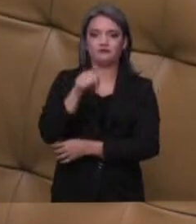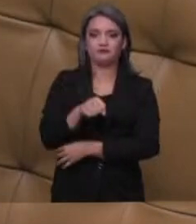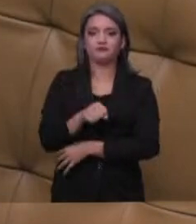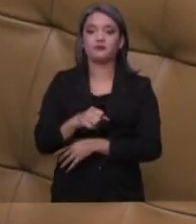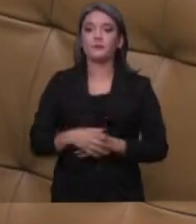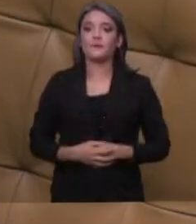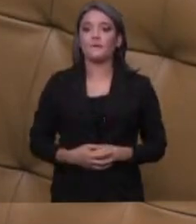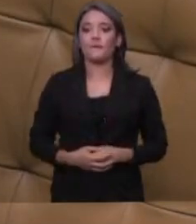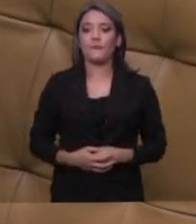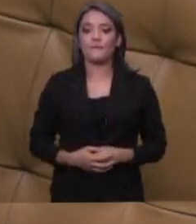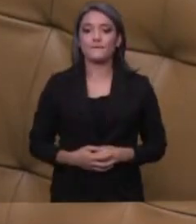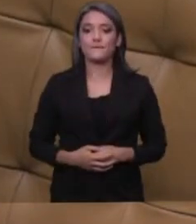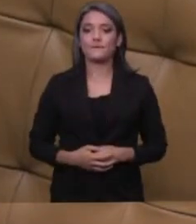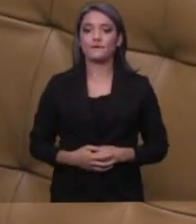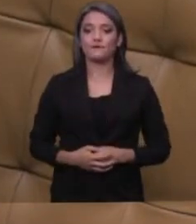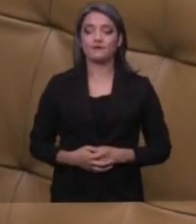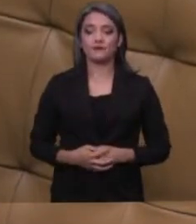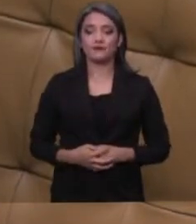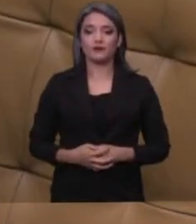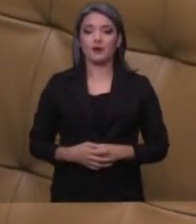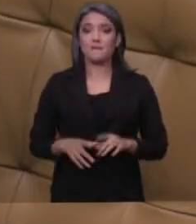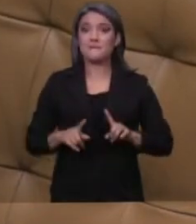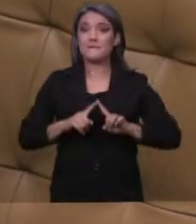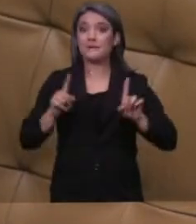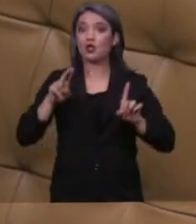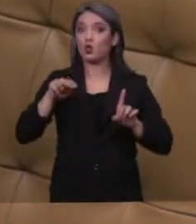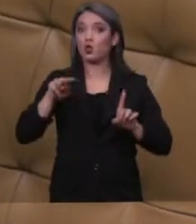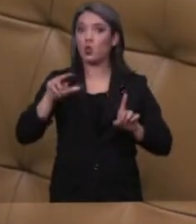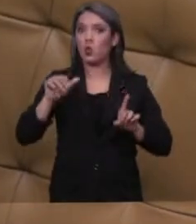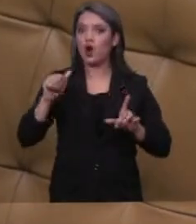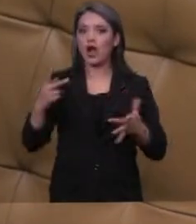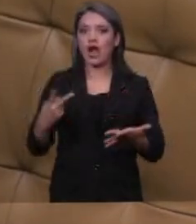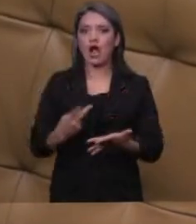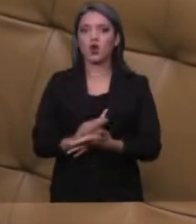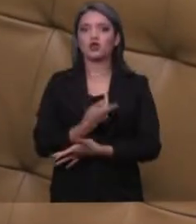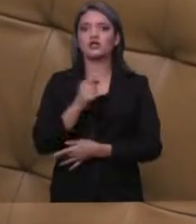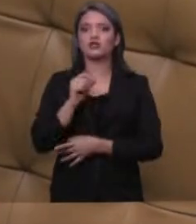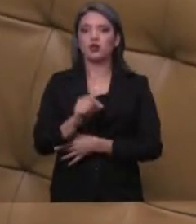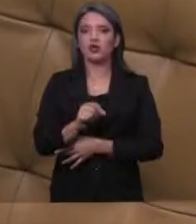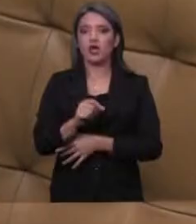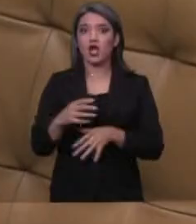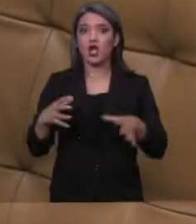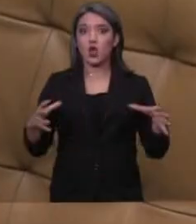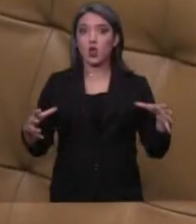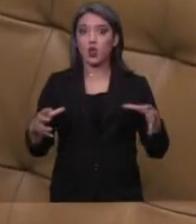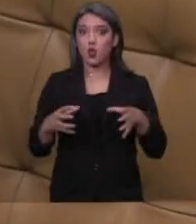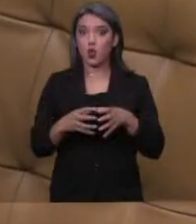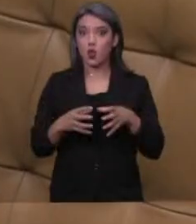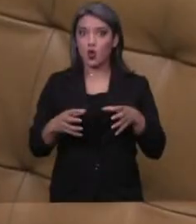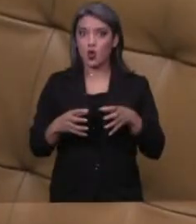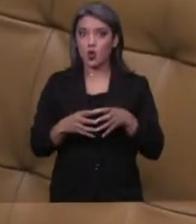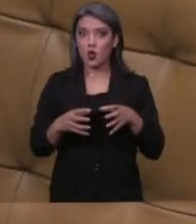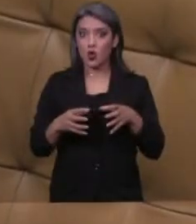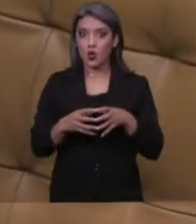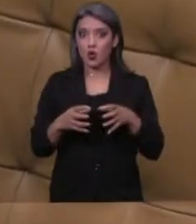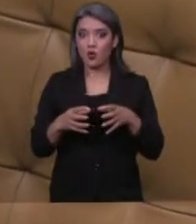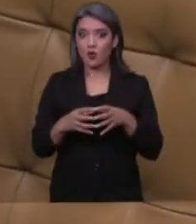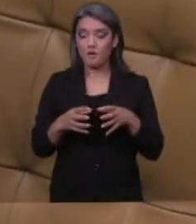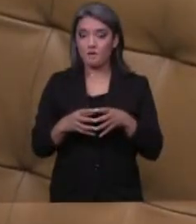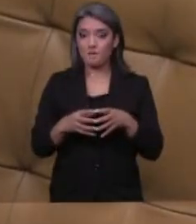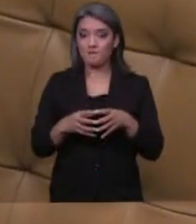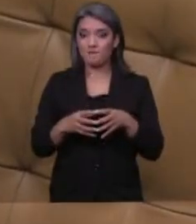Nós jamais tivemos está sentado à esquerda da excelentíssima senhora ministra presidente. Um grupo acumulado na frente